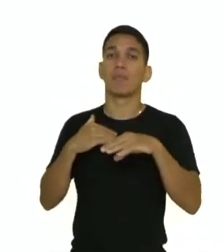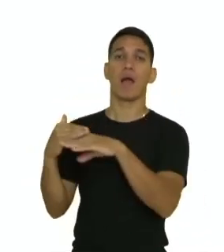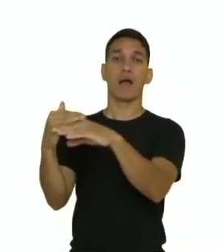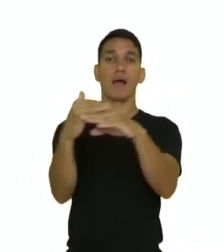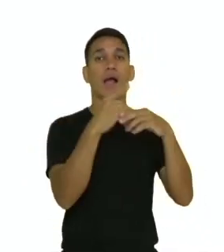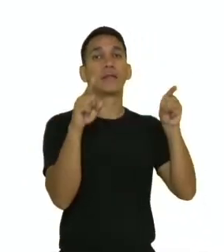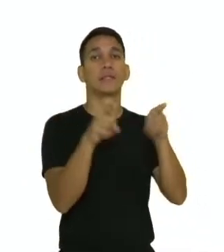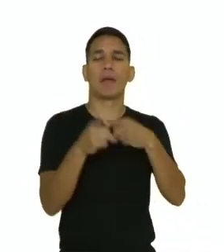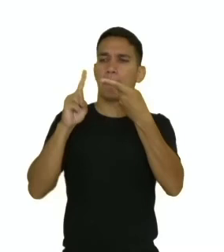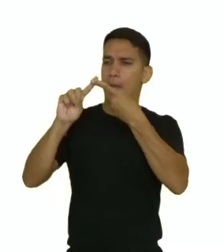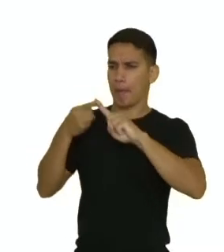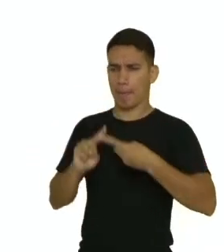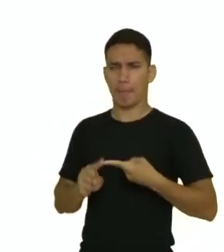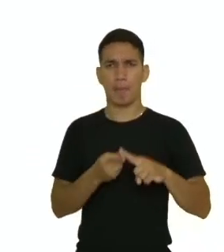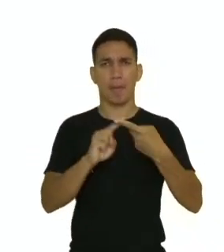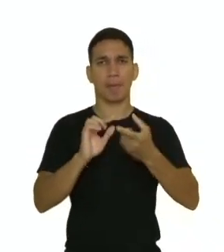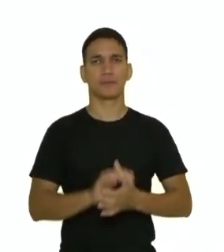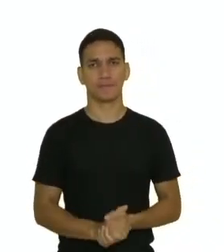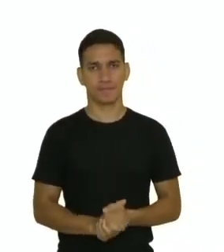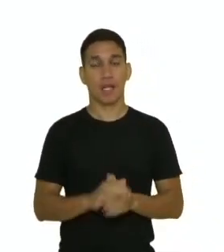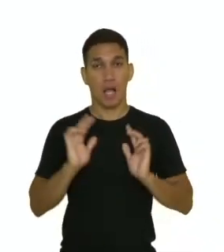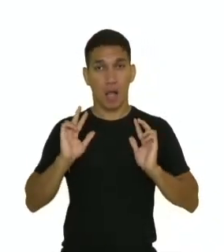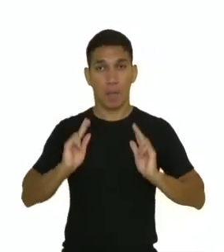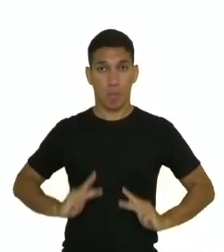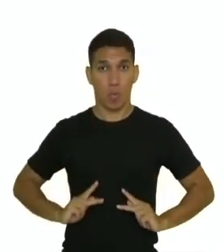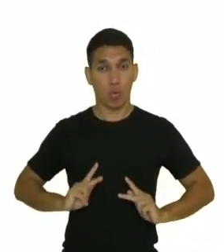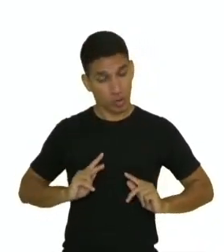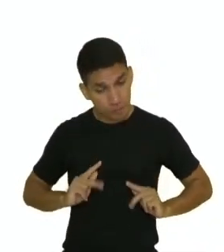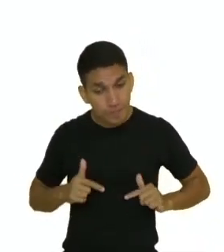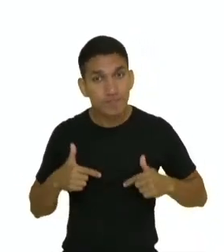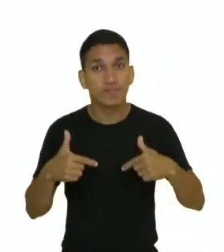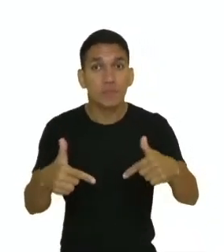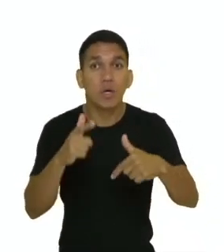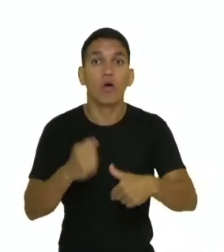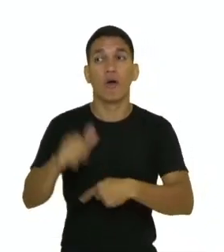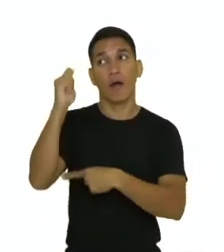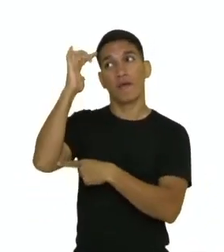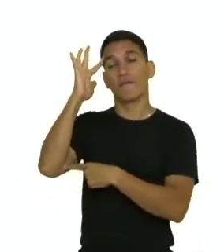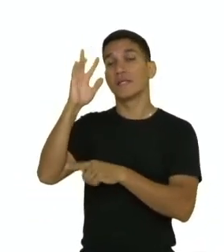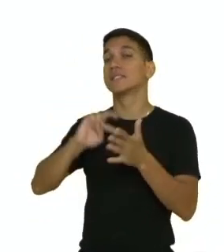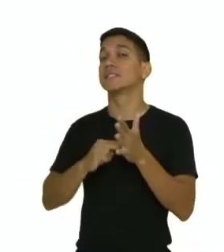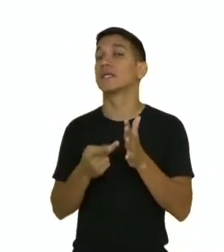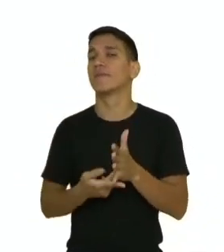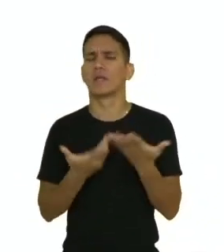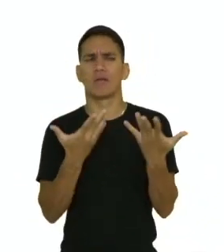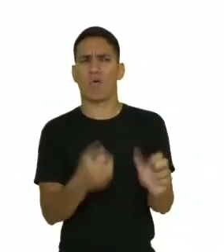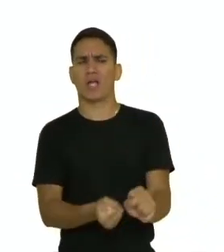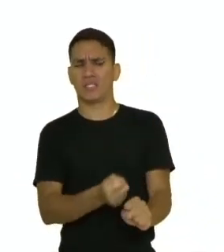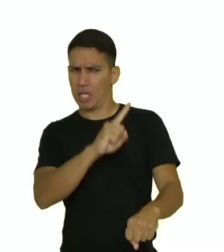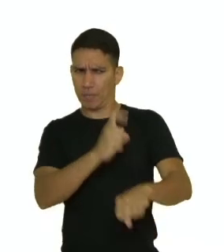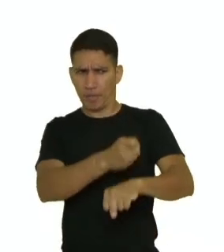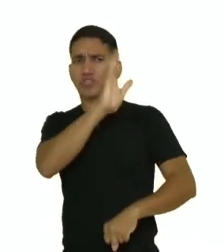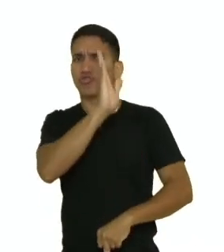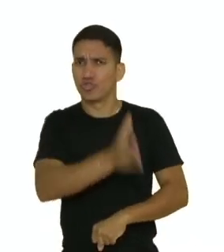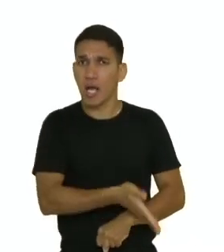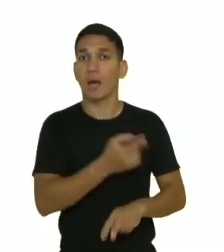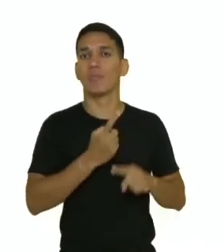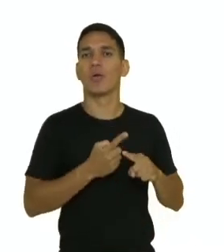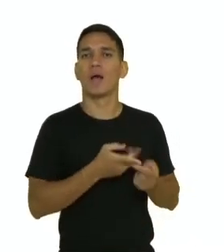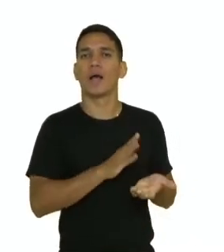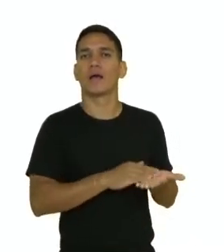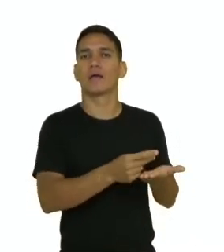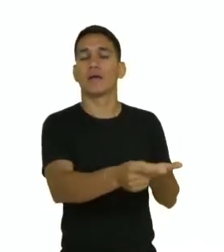a sistematização. A atitude filosófica é a não aceitação imediata daquilo que o senso comum aceita